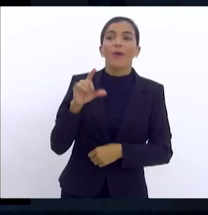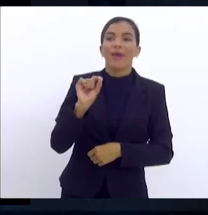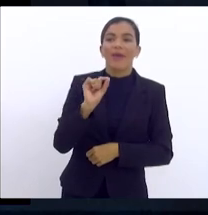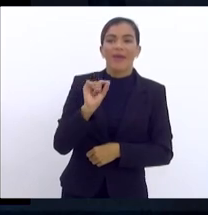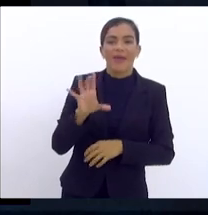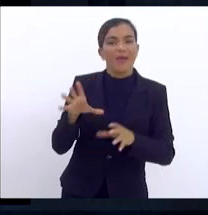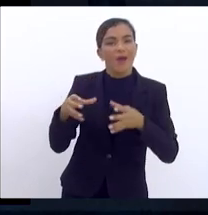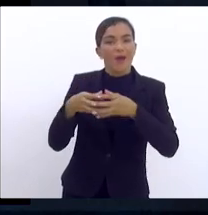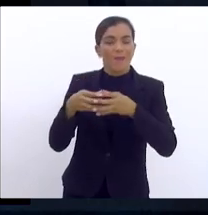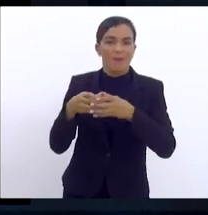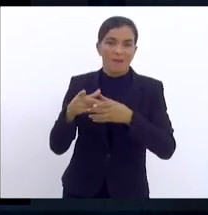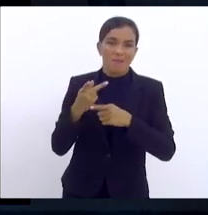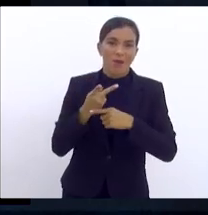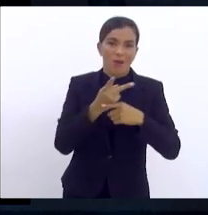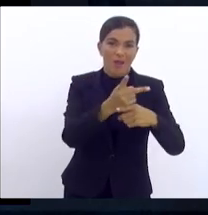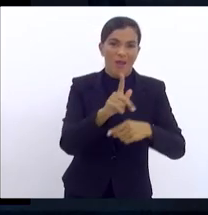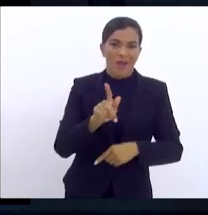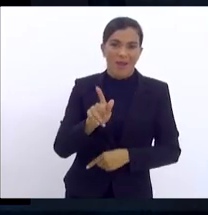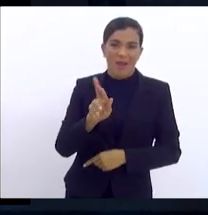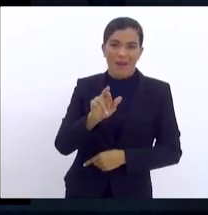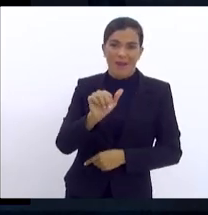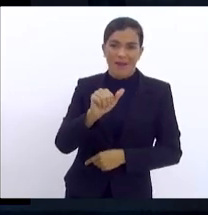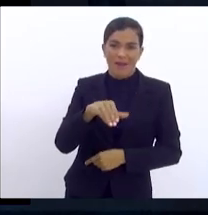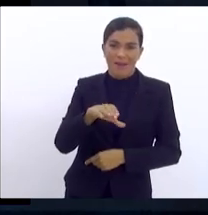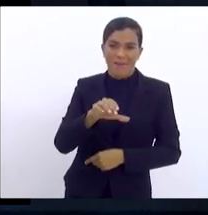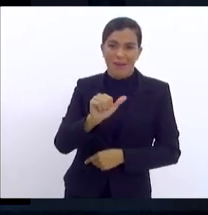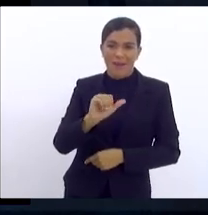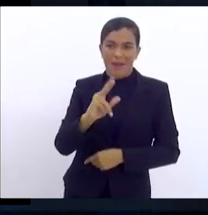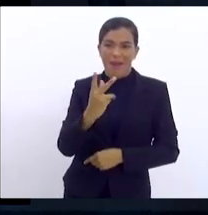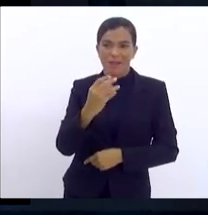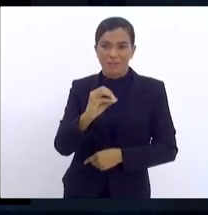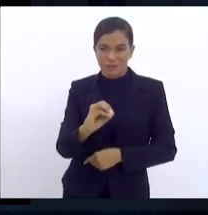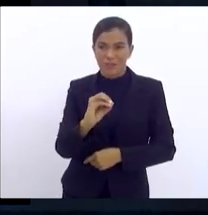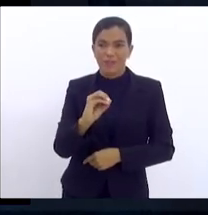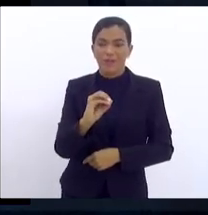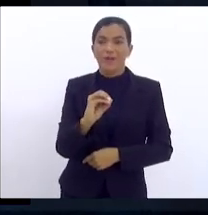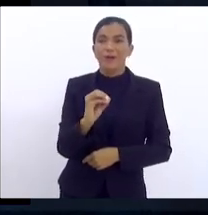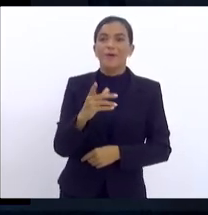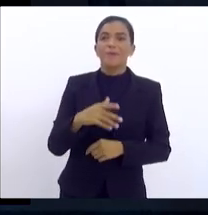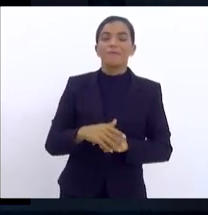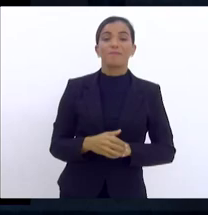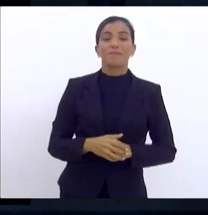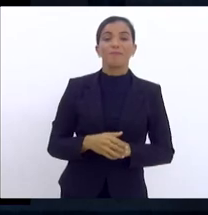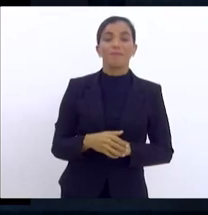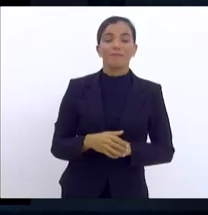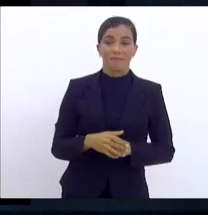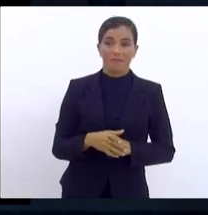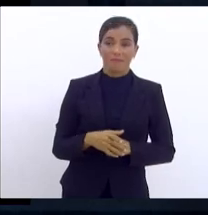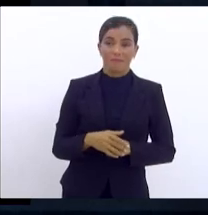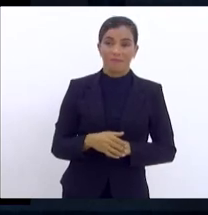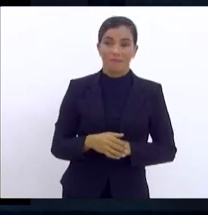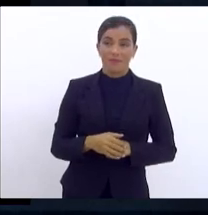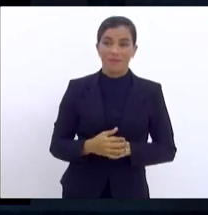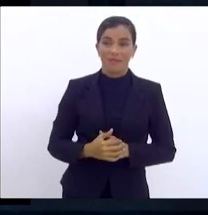indo até o Gramacho aonde tem que dar muita pancada ali na reta batendo ali eles vão obedecer